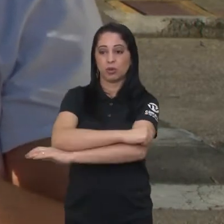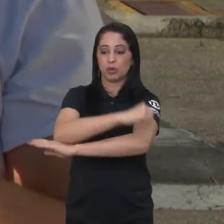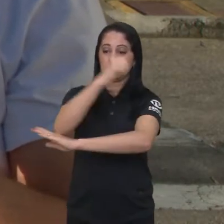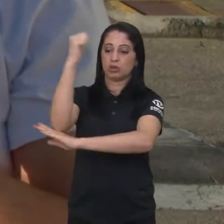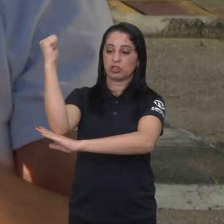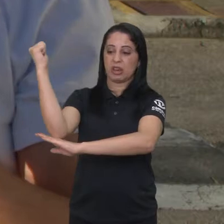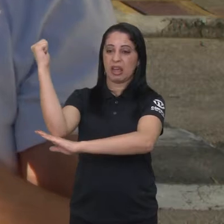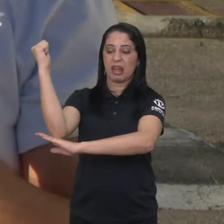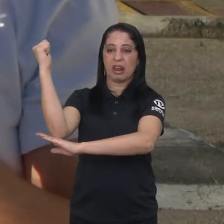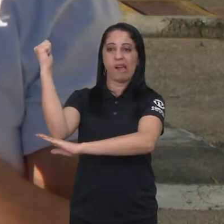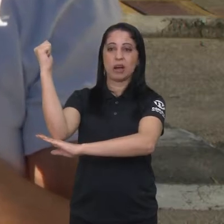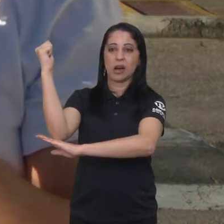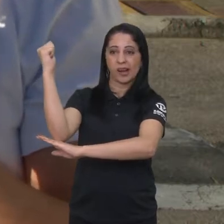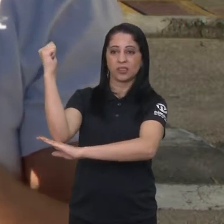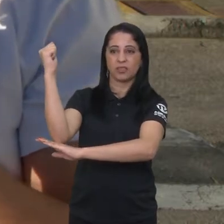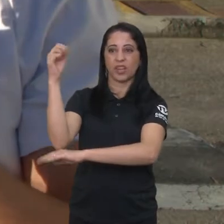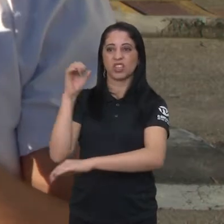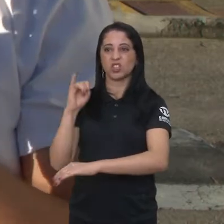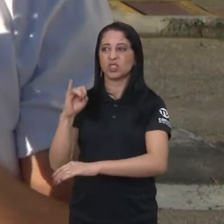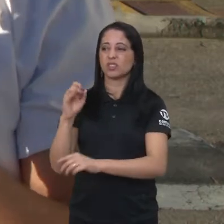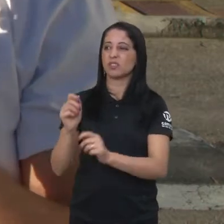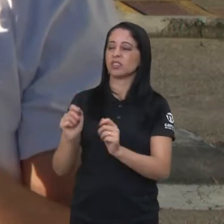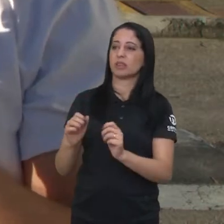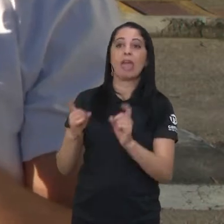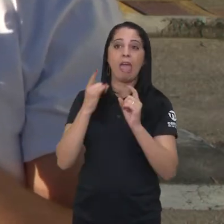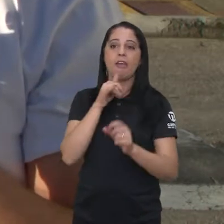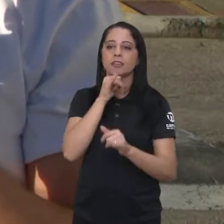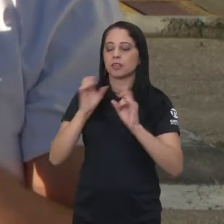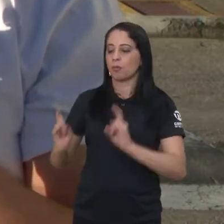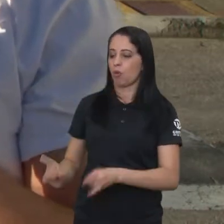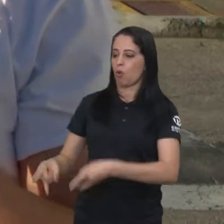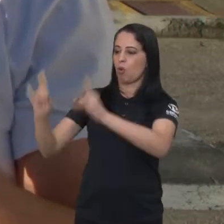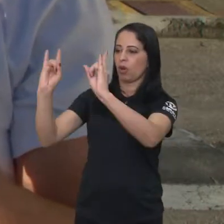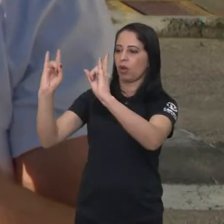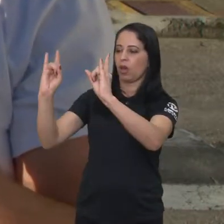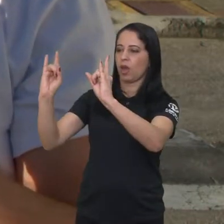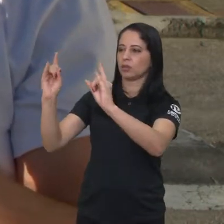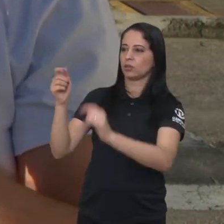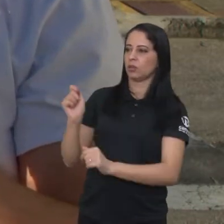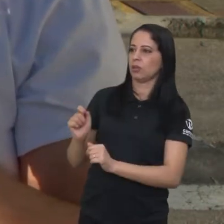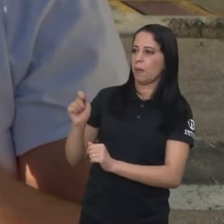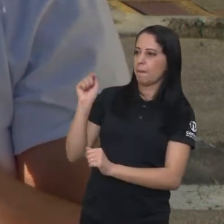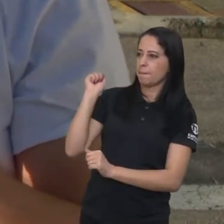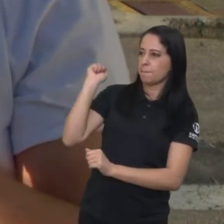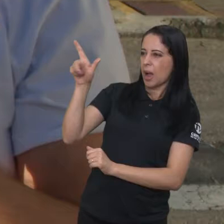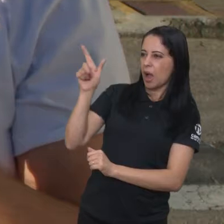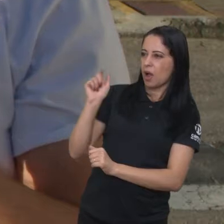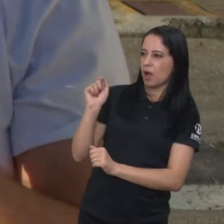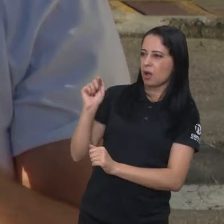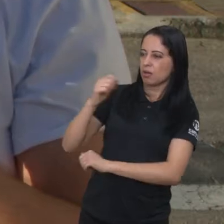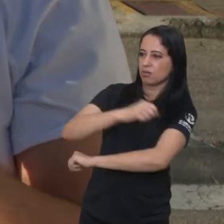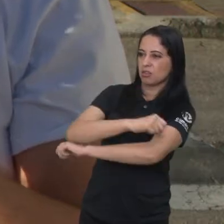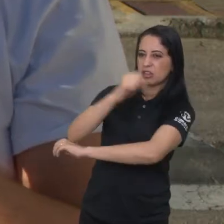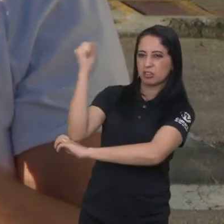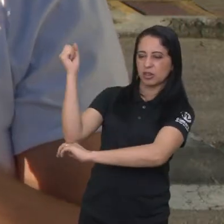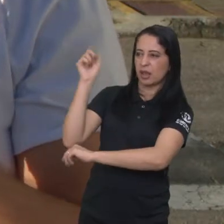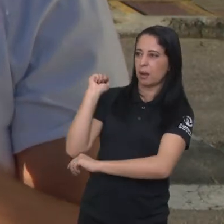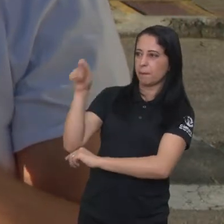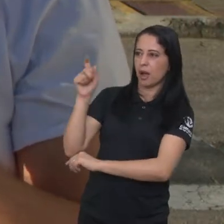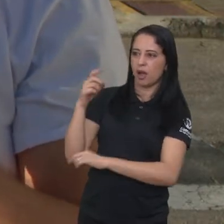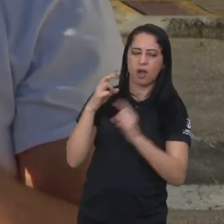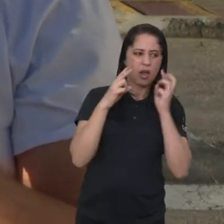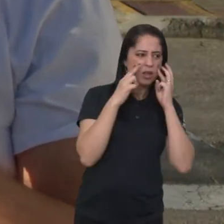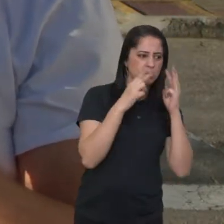essa teoria? Se você quebra uma janela de um prédio público e não conserta rapidamente, outras pessoas vão se sentir à